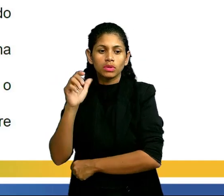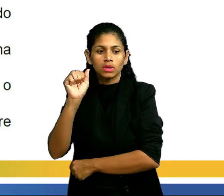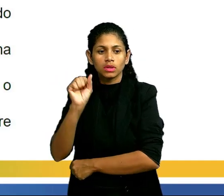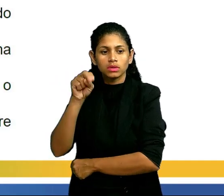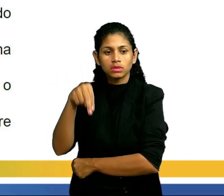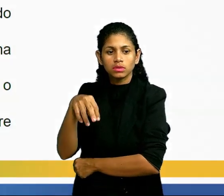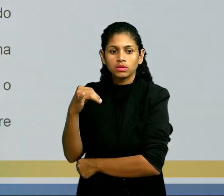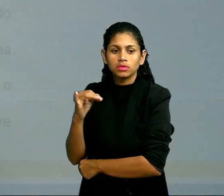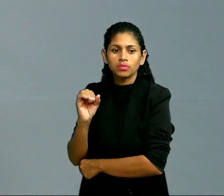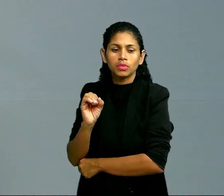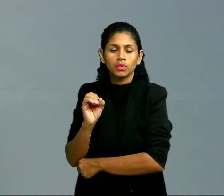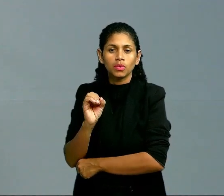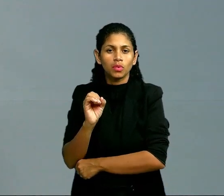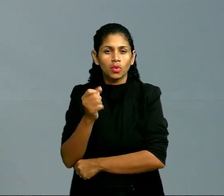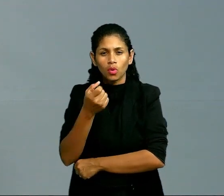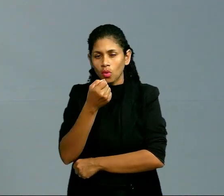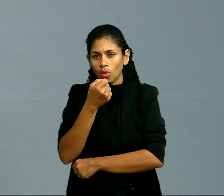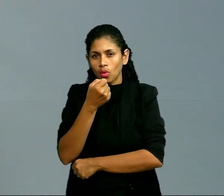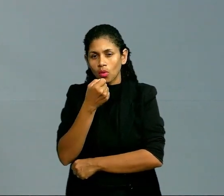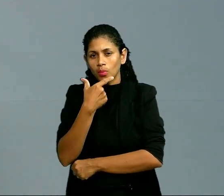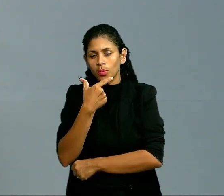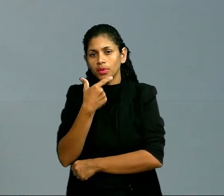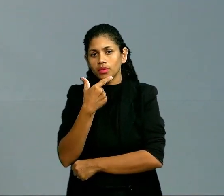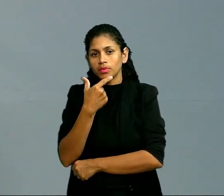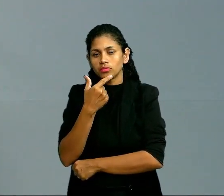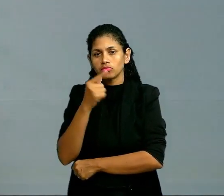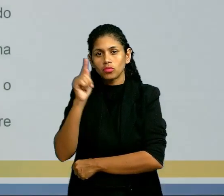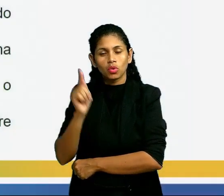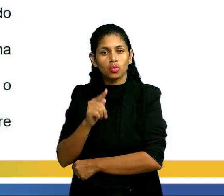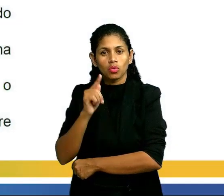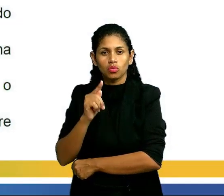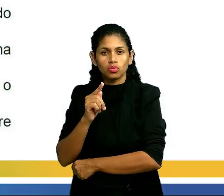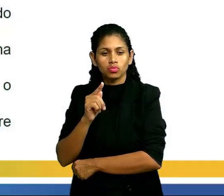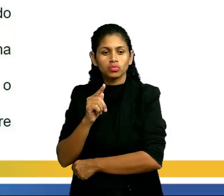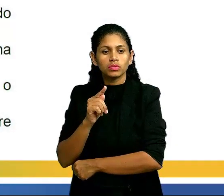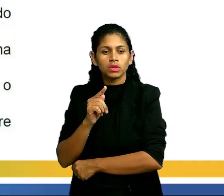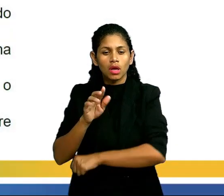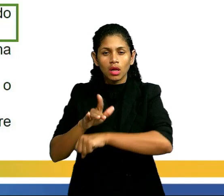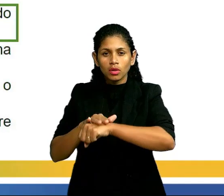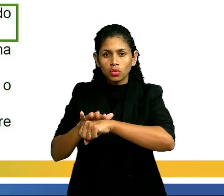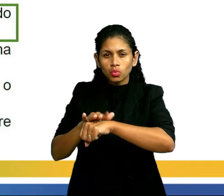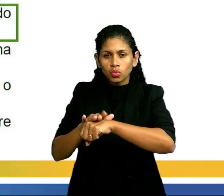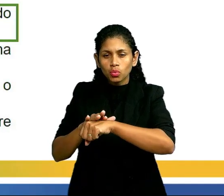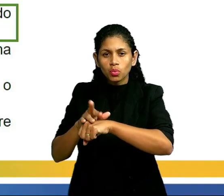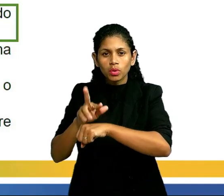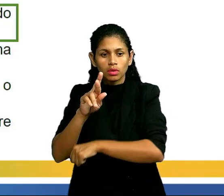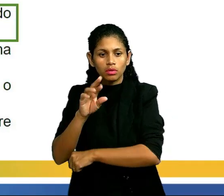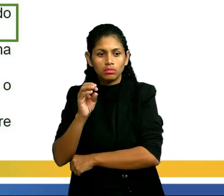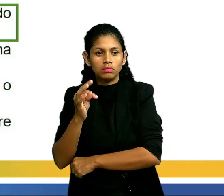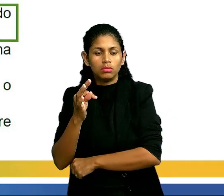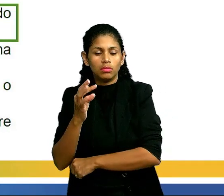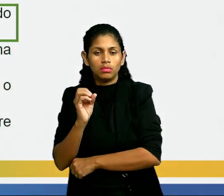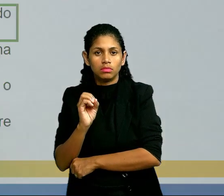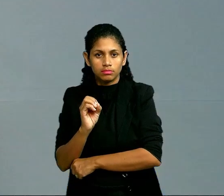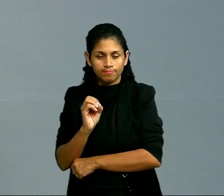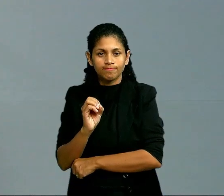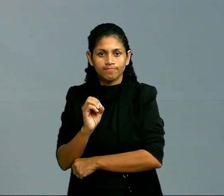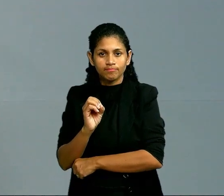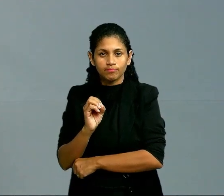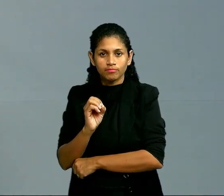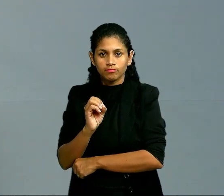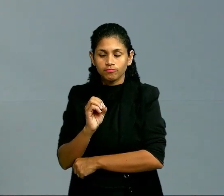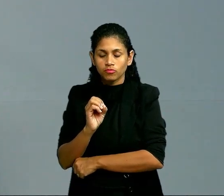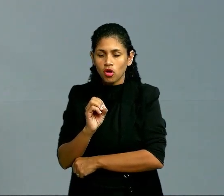Ou então leptospirose, que é a doença causada pelo rato. Pessoal, de cara aí, alternativa B. Então, só